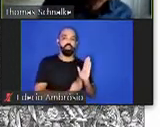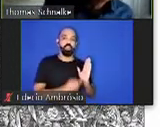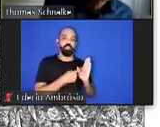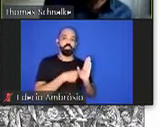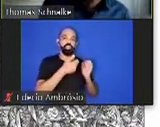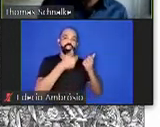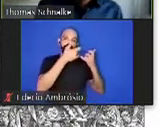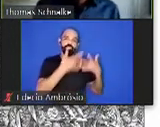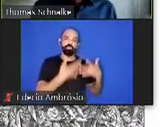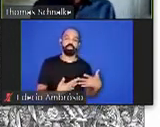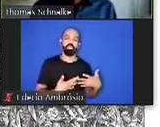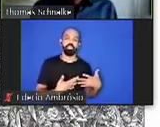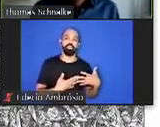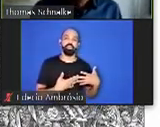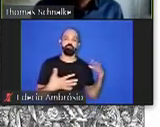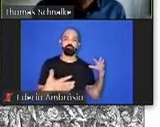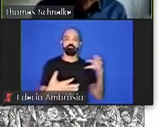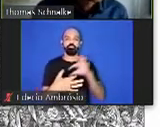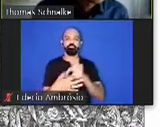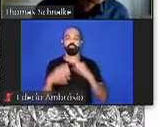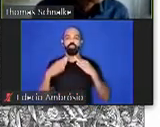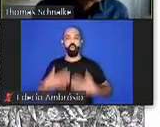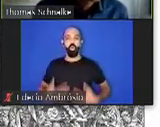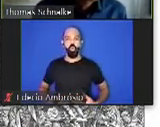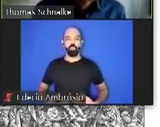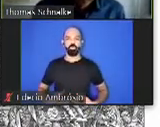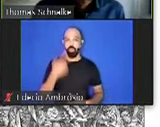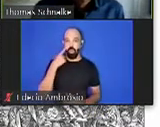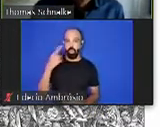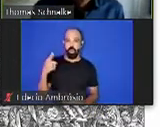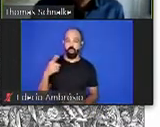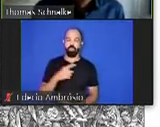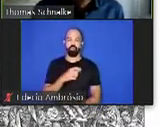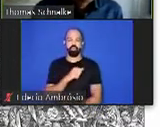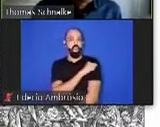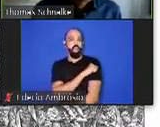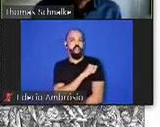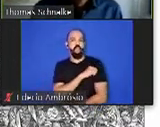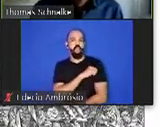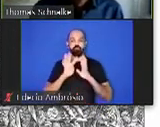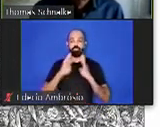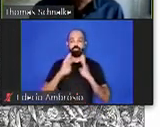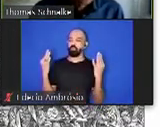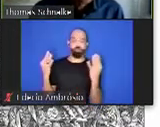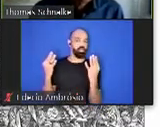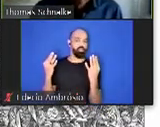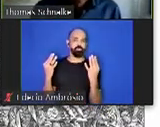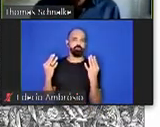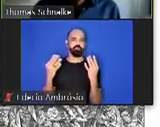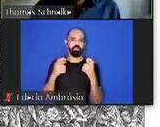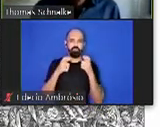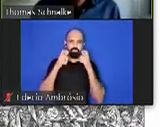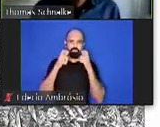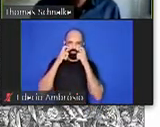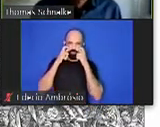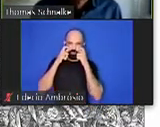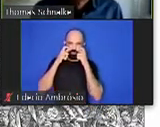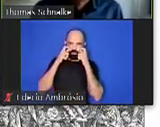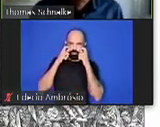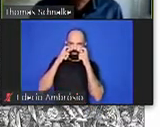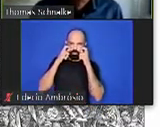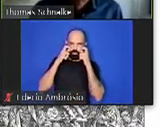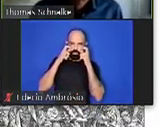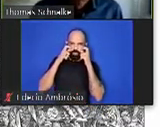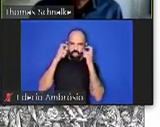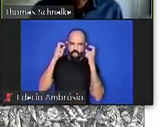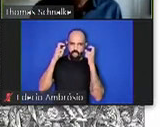descrevendo diretamente no corpo. Olhando para os alunos que estão em volta, eles não estão muito interessados em examinar